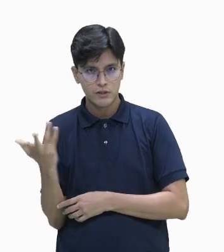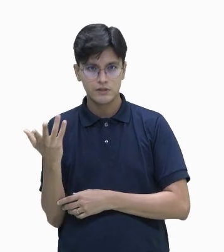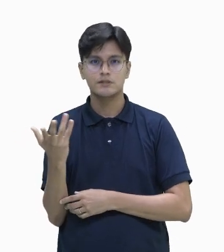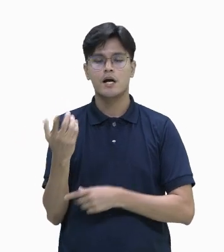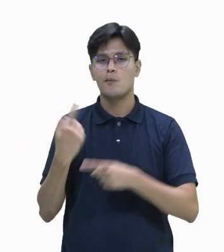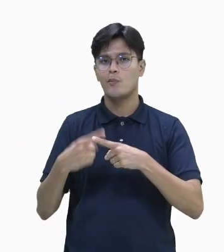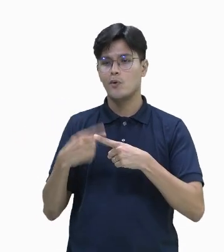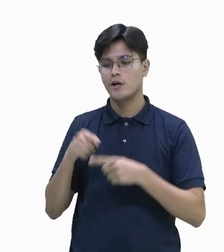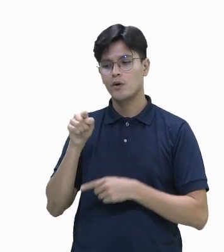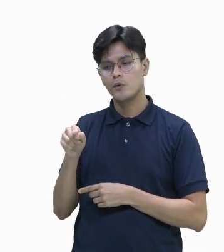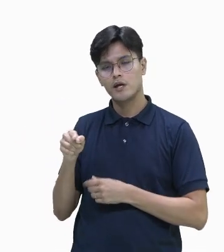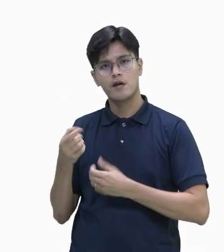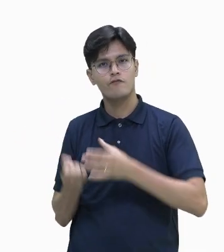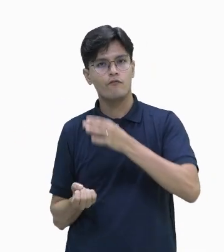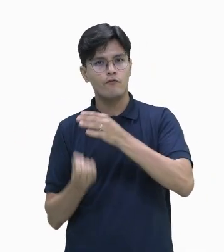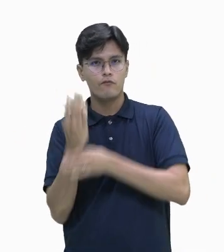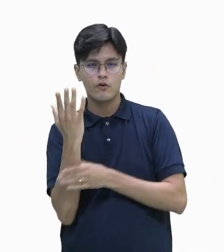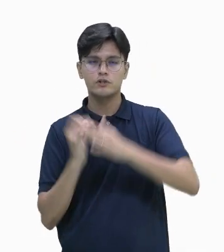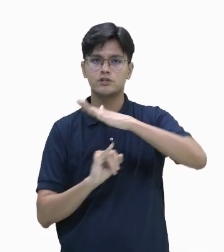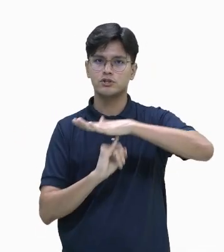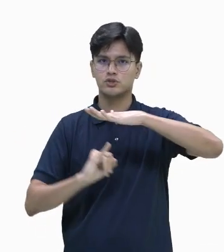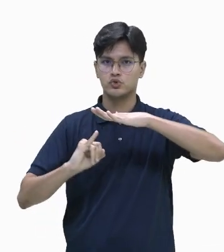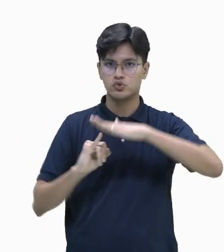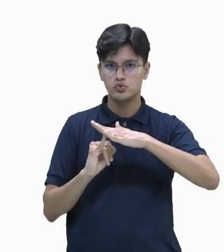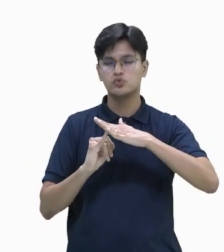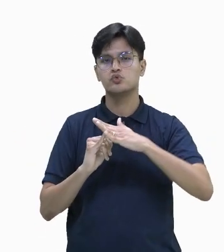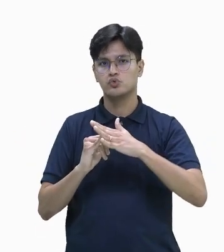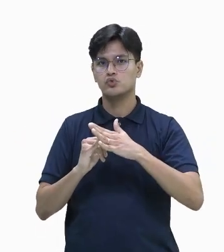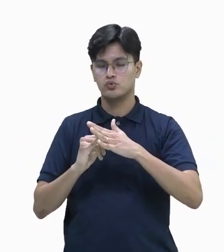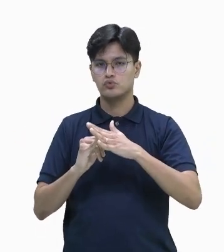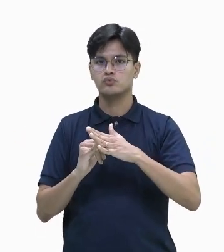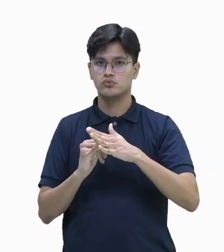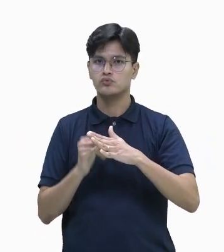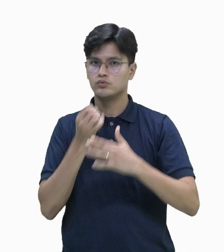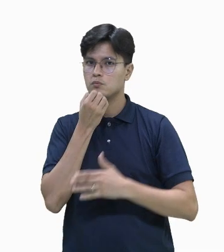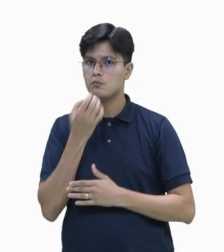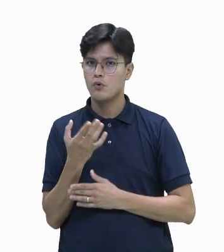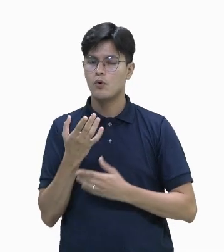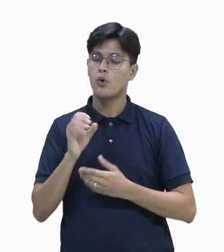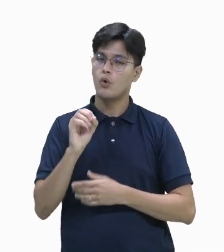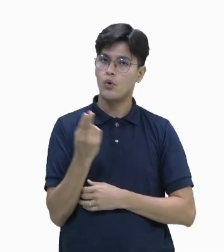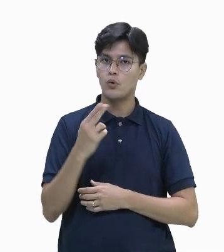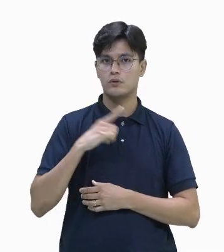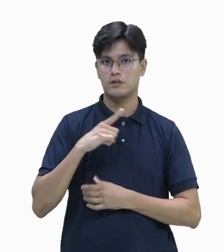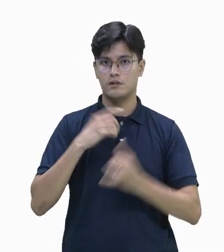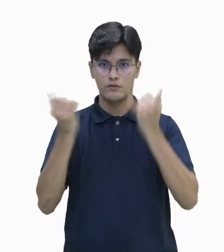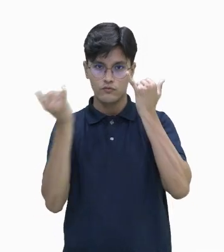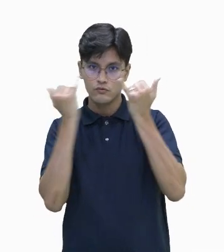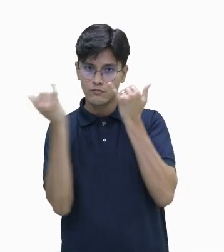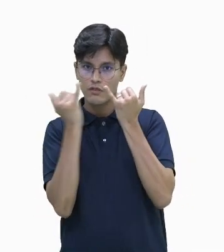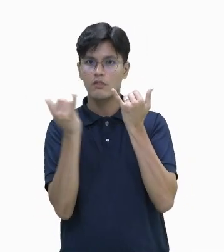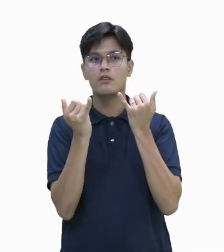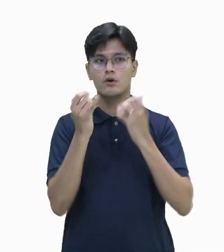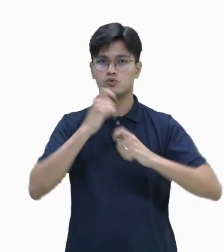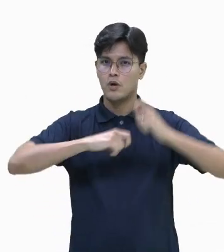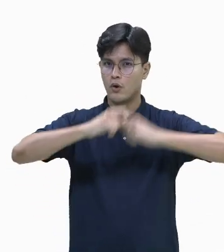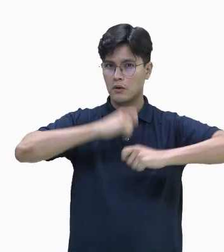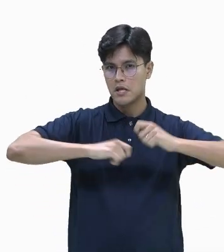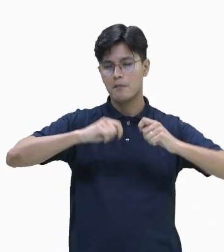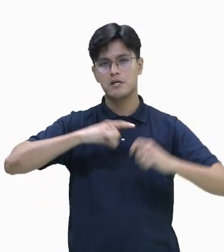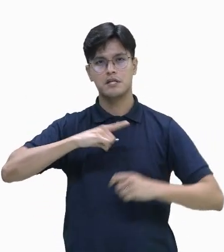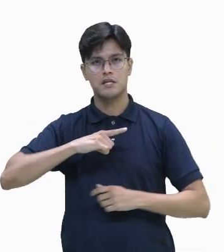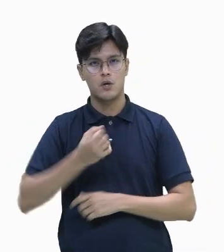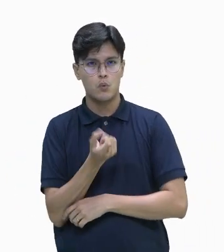institutos respeitados, ou então informações econômicas que trazem aí números percentuais, não